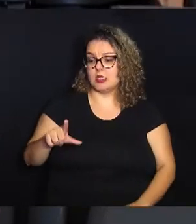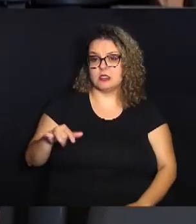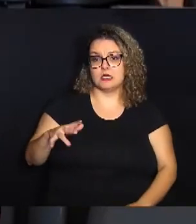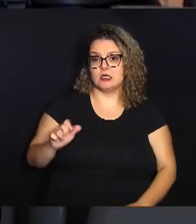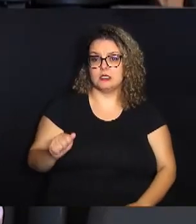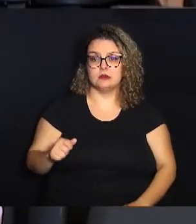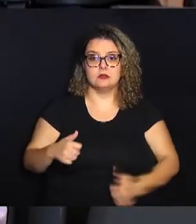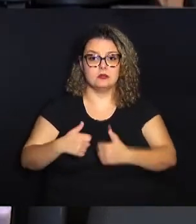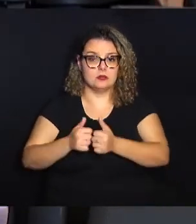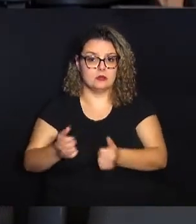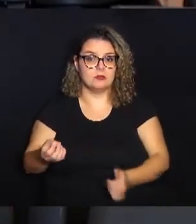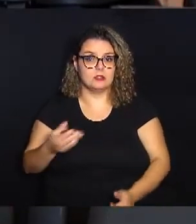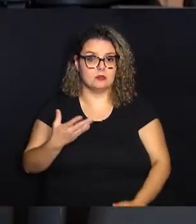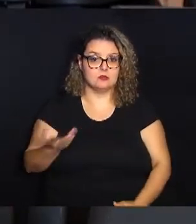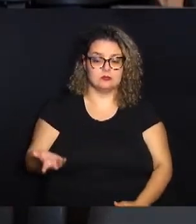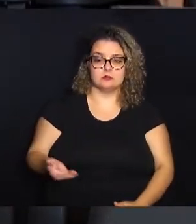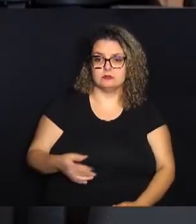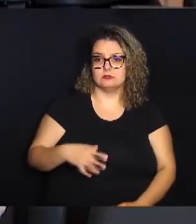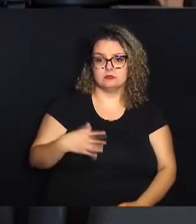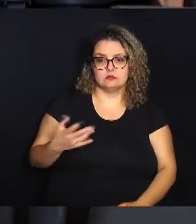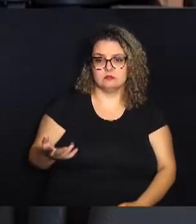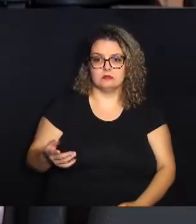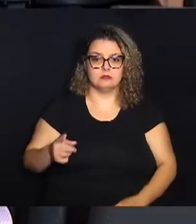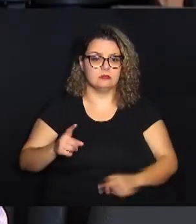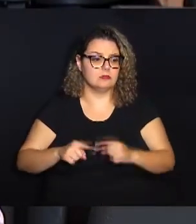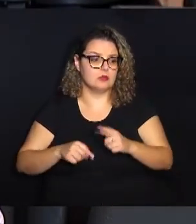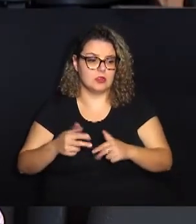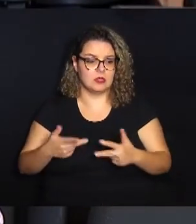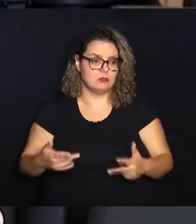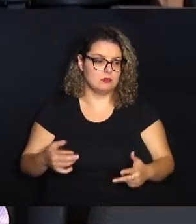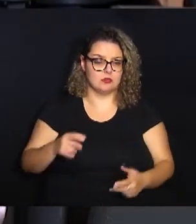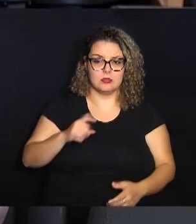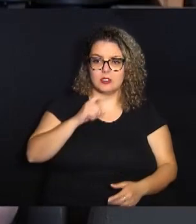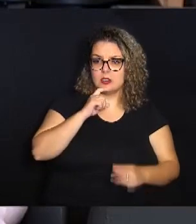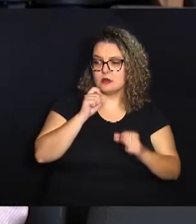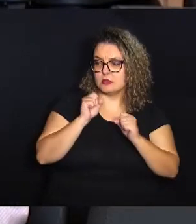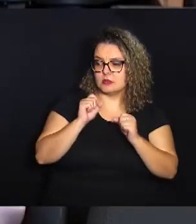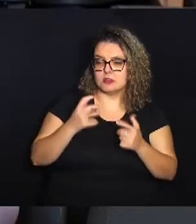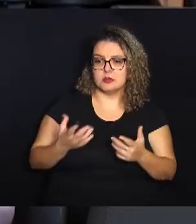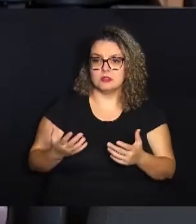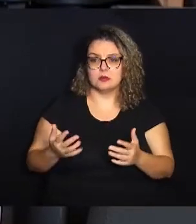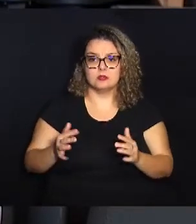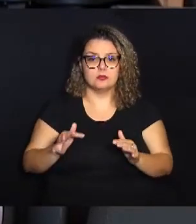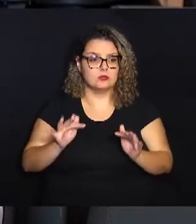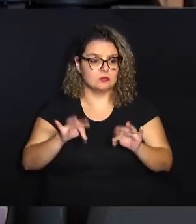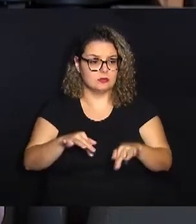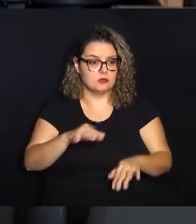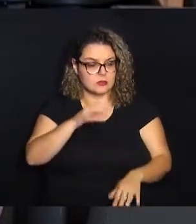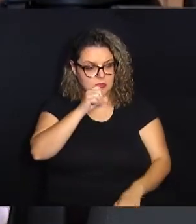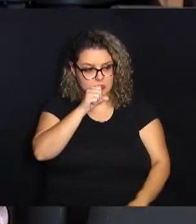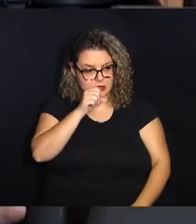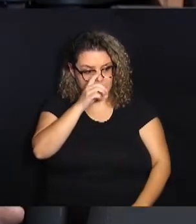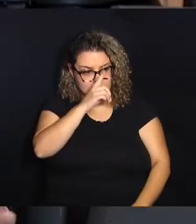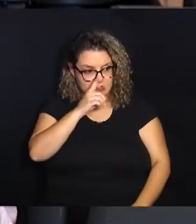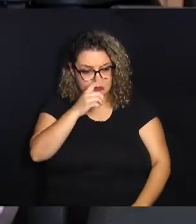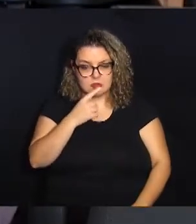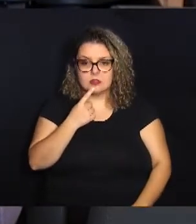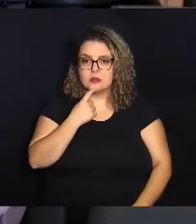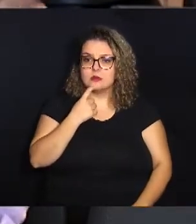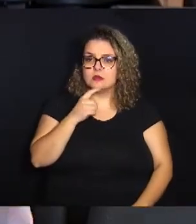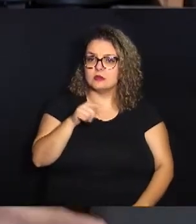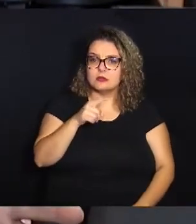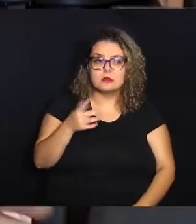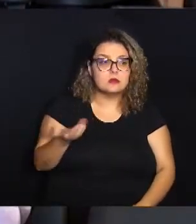ônibus novos, né, com equipamentos, enfim. Chega no final de semana e feriado, cadê os ônibus?